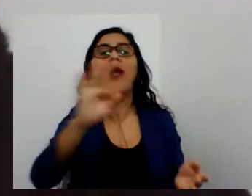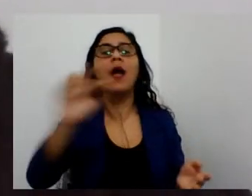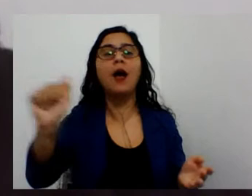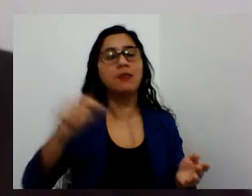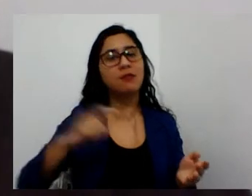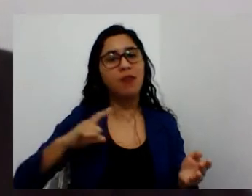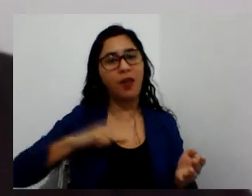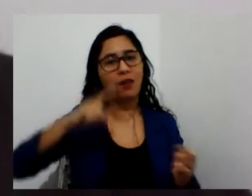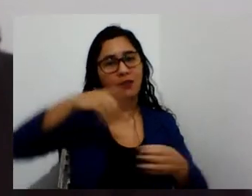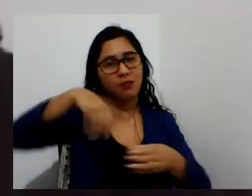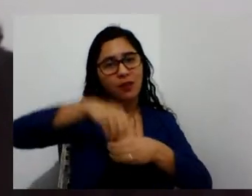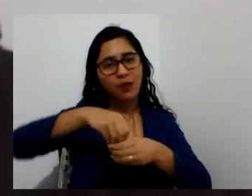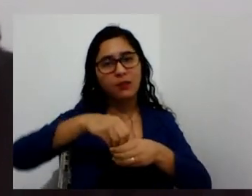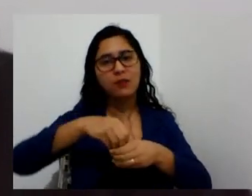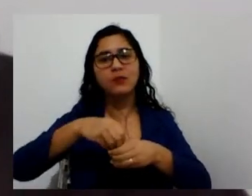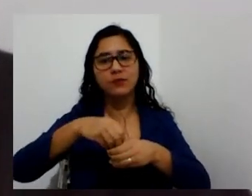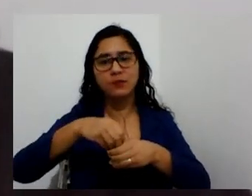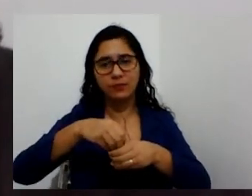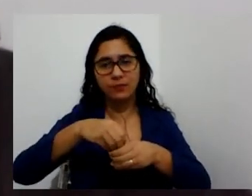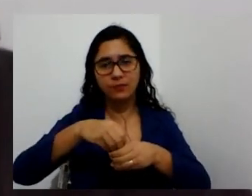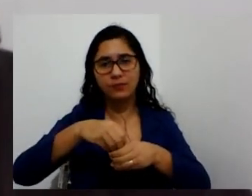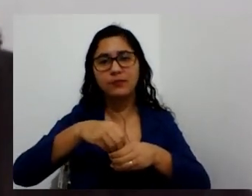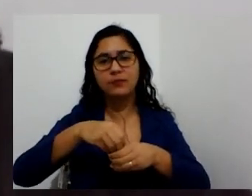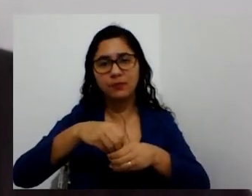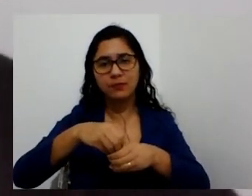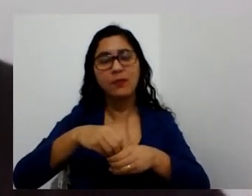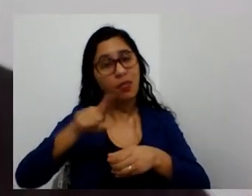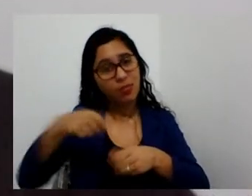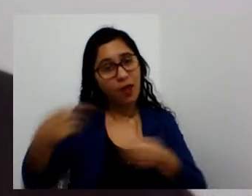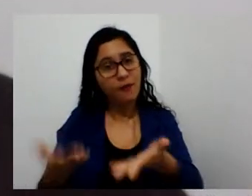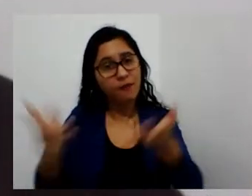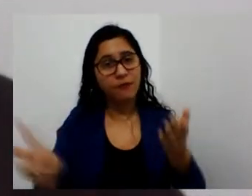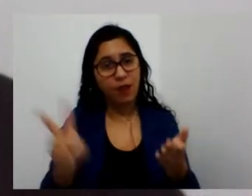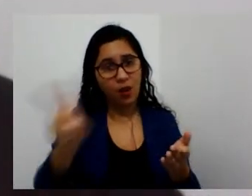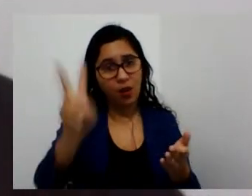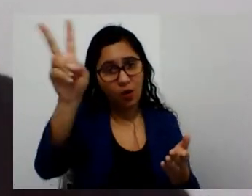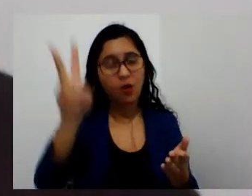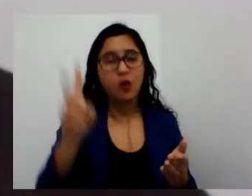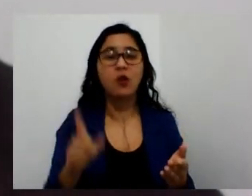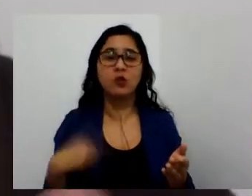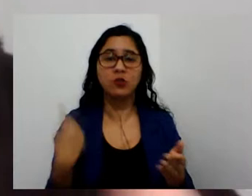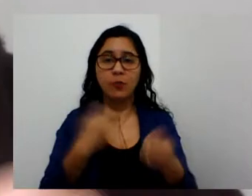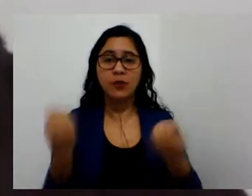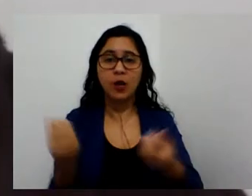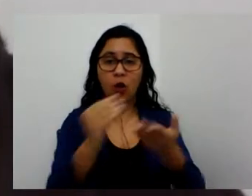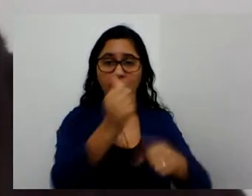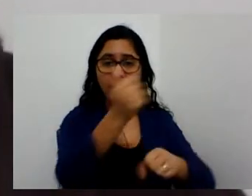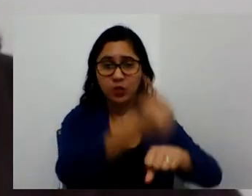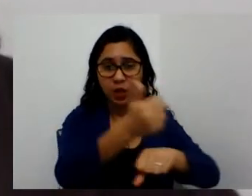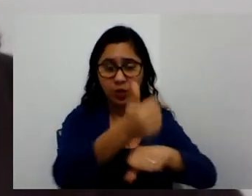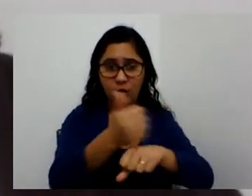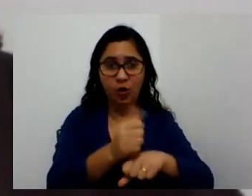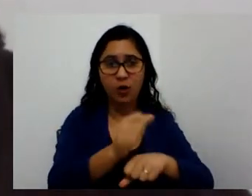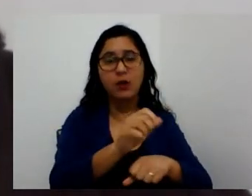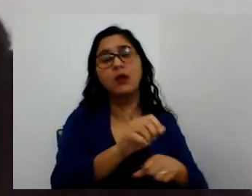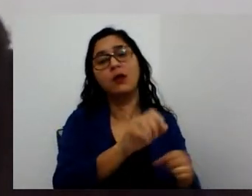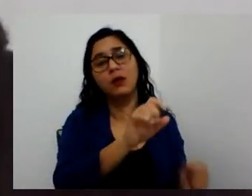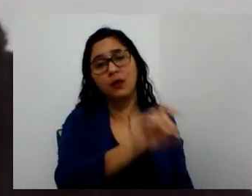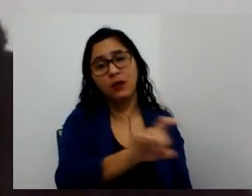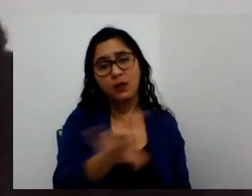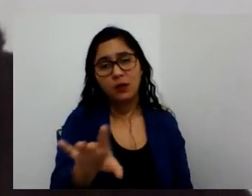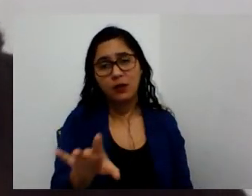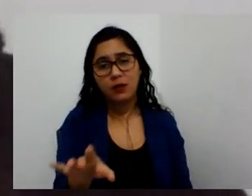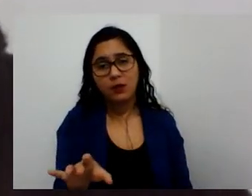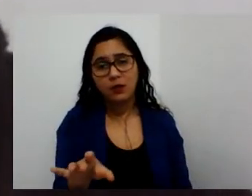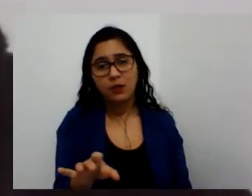como projetores quanto projetores adjuntos. Isso é valorizar. Nós vamos colocar diretores em todas as unidades que não tenha requisito para